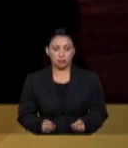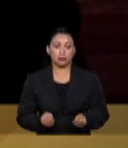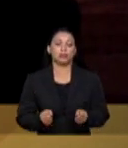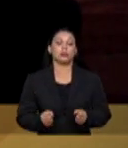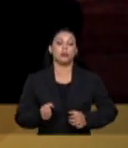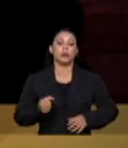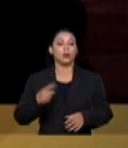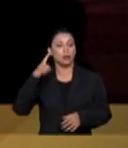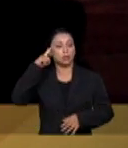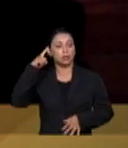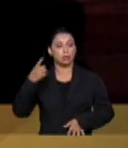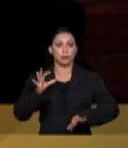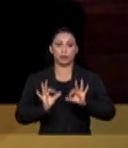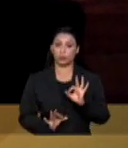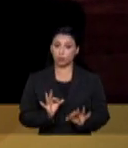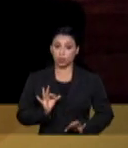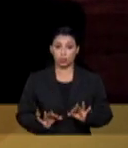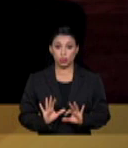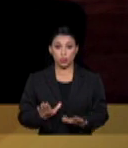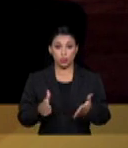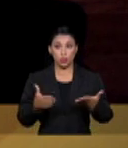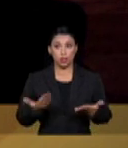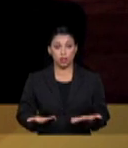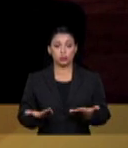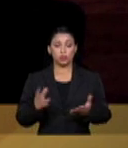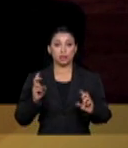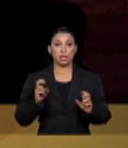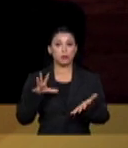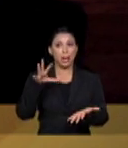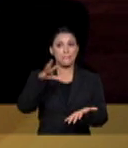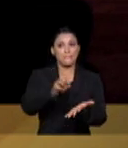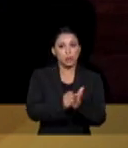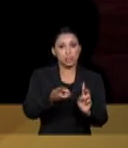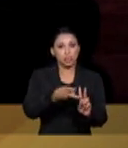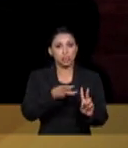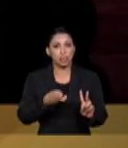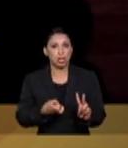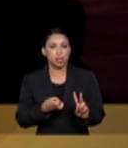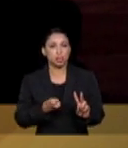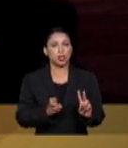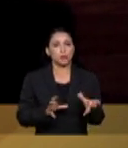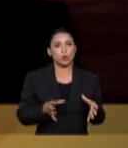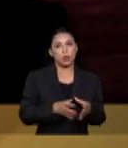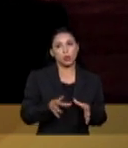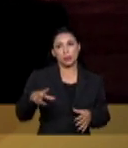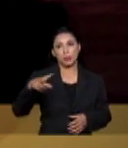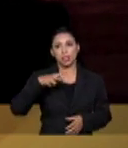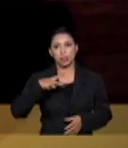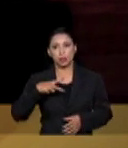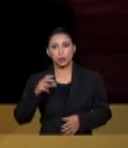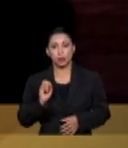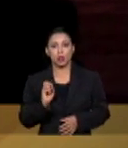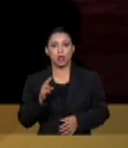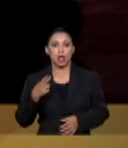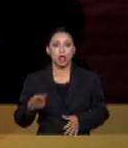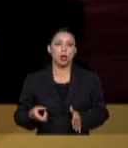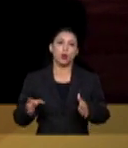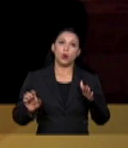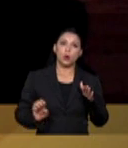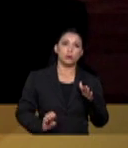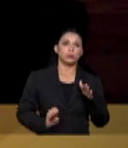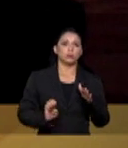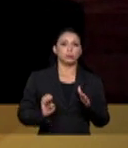e quando se trata de impressionar a posse indígena por particular do mesmo por antes de Sampaio